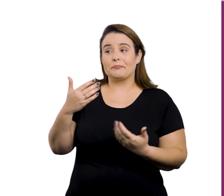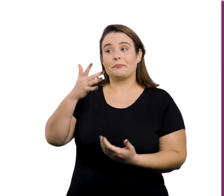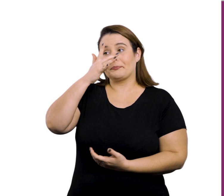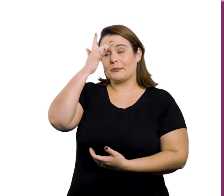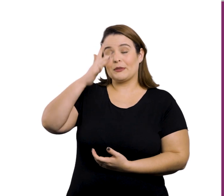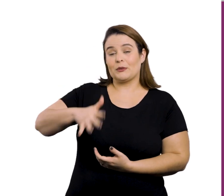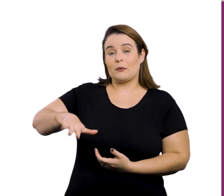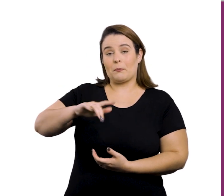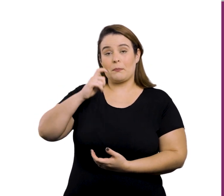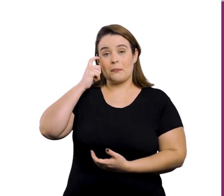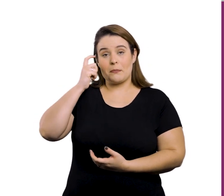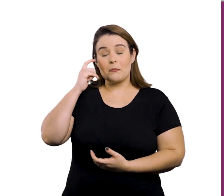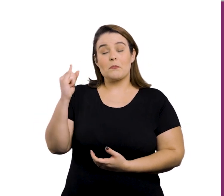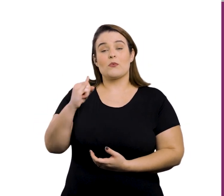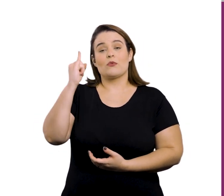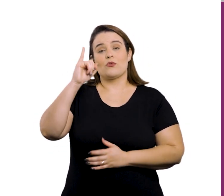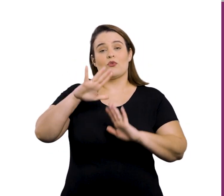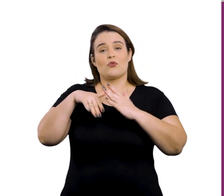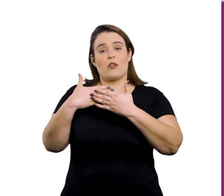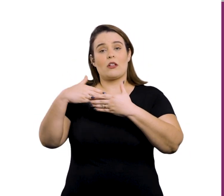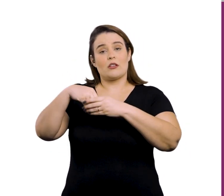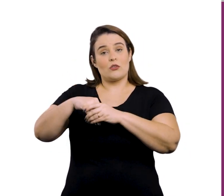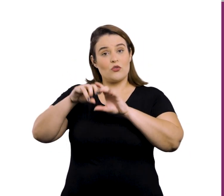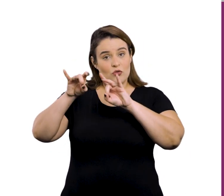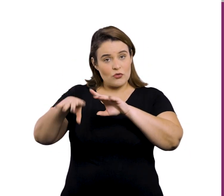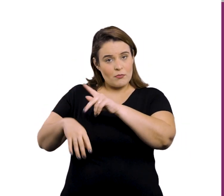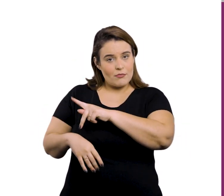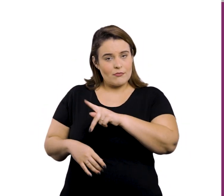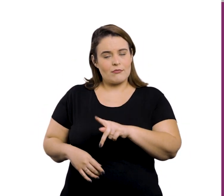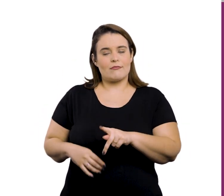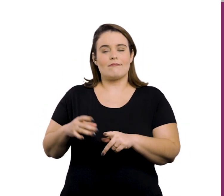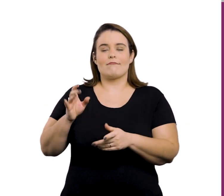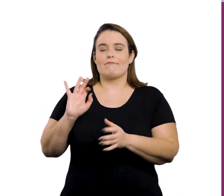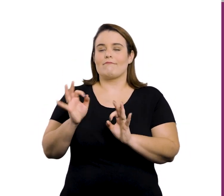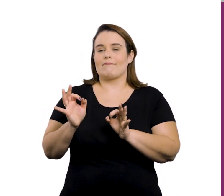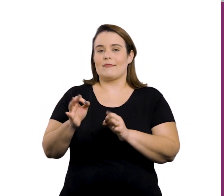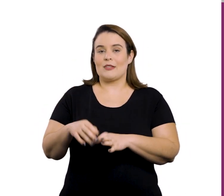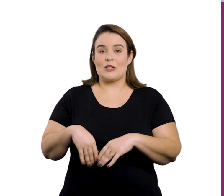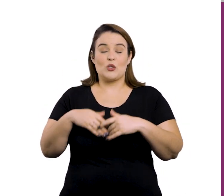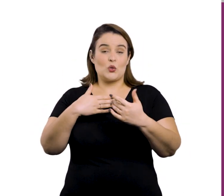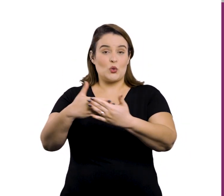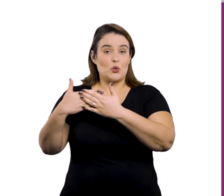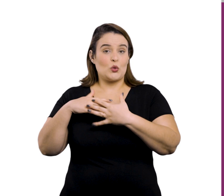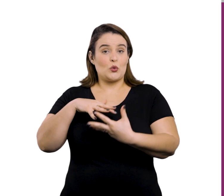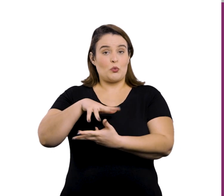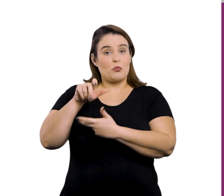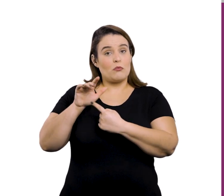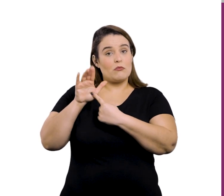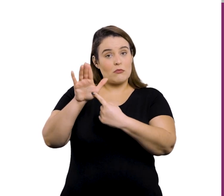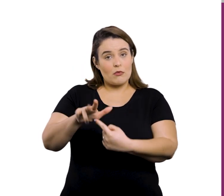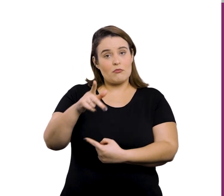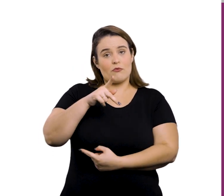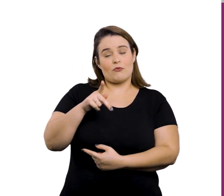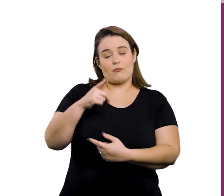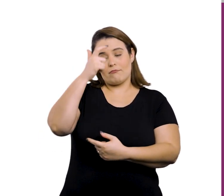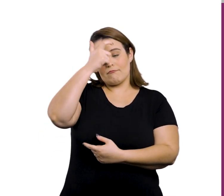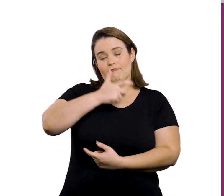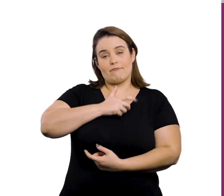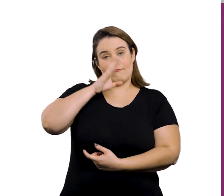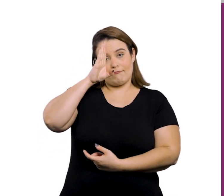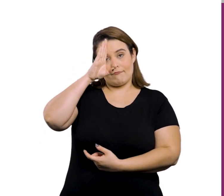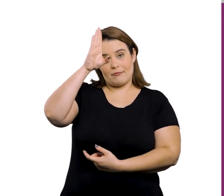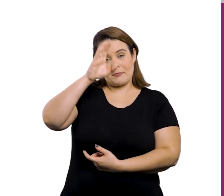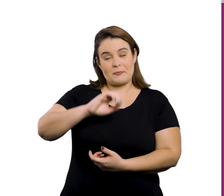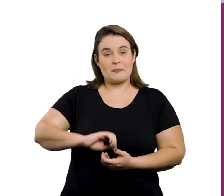da educação? As pessoas acham que só o que importa na escola é o professor. E é verdade. Todos os estudos no